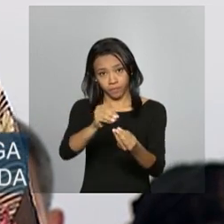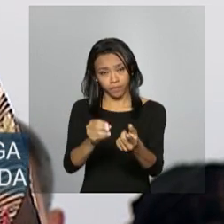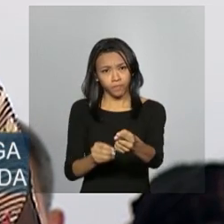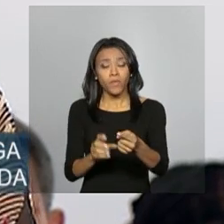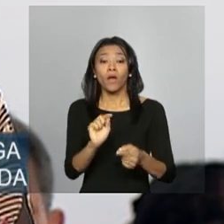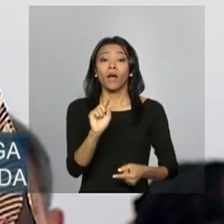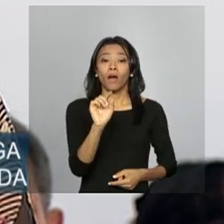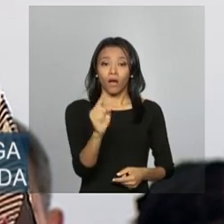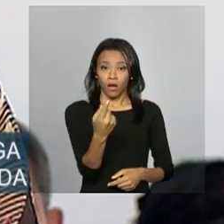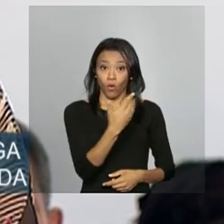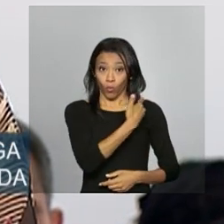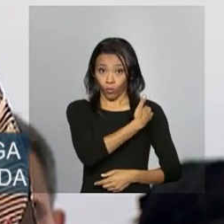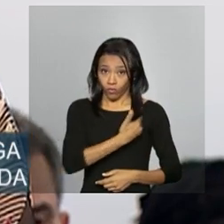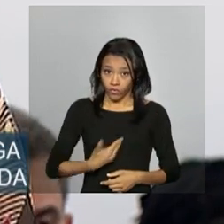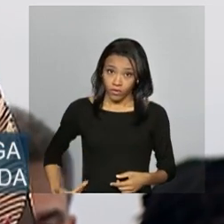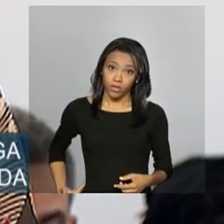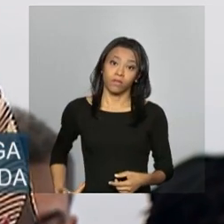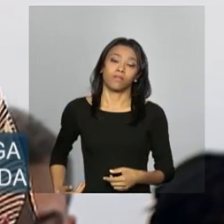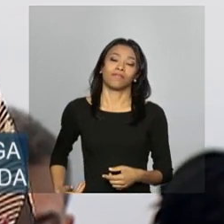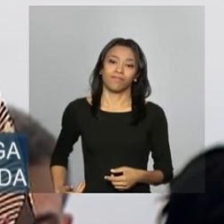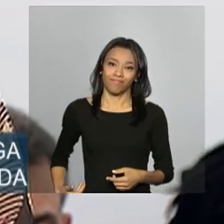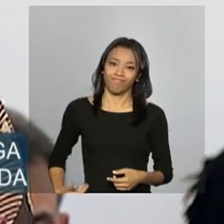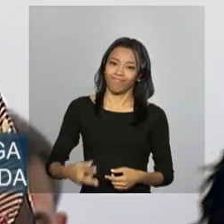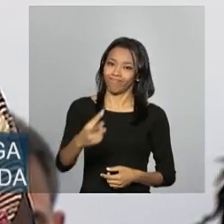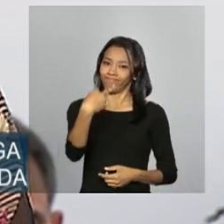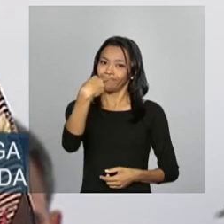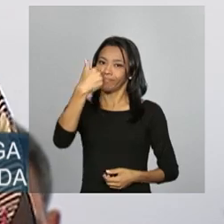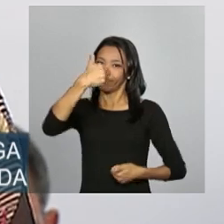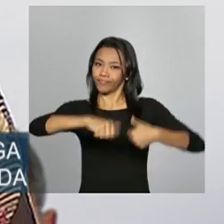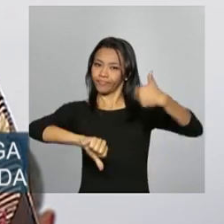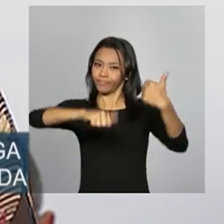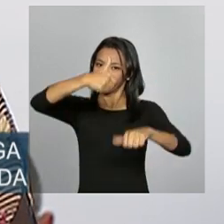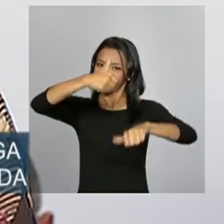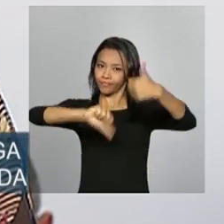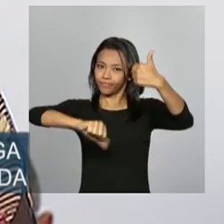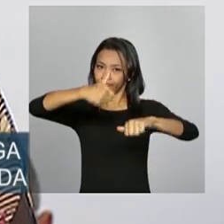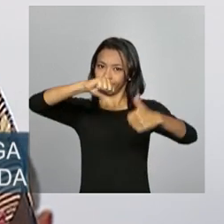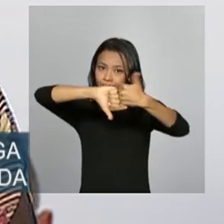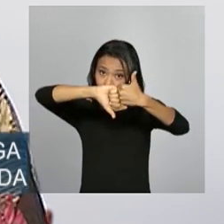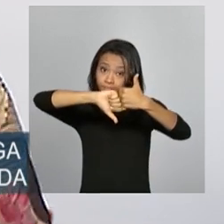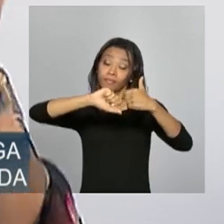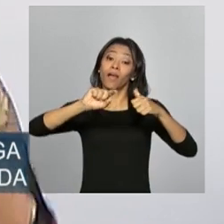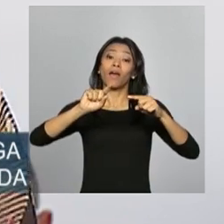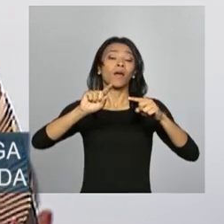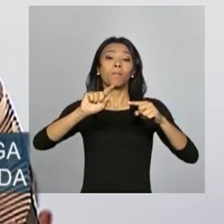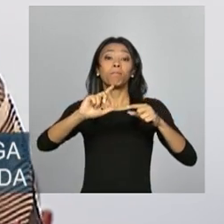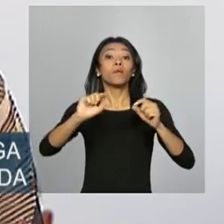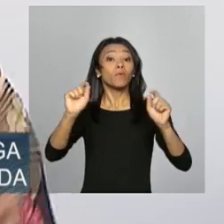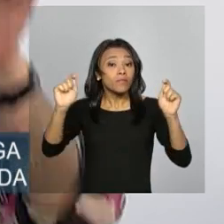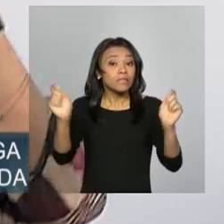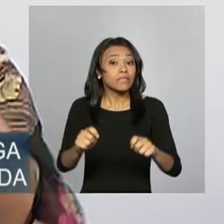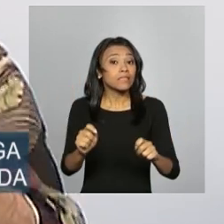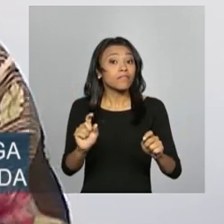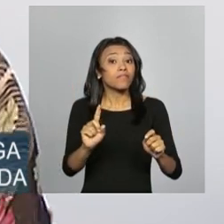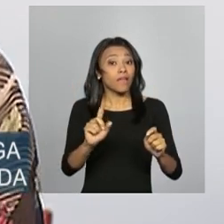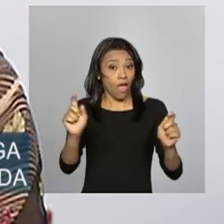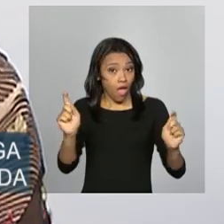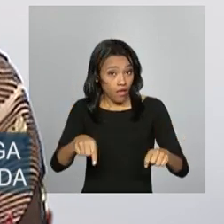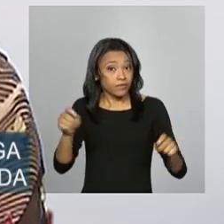um governo deve ser julgado pelo que ele foi capaz, é capaz e